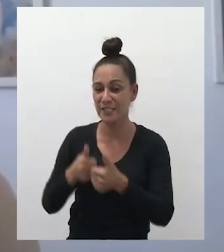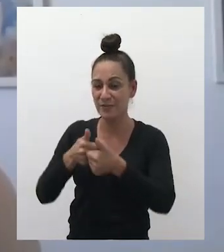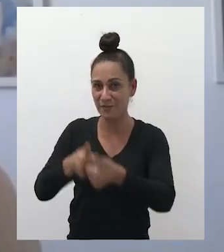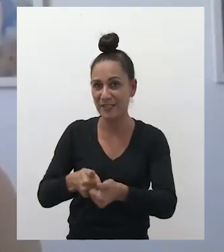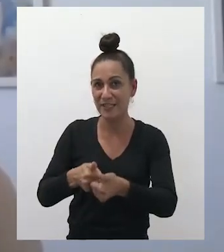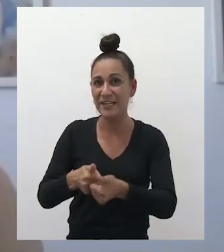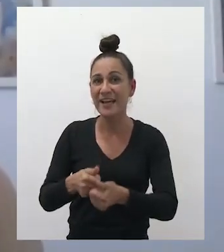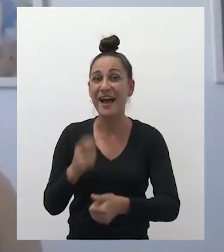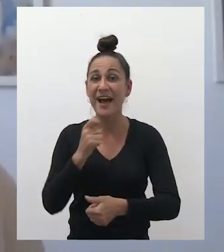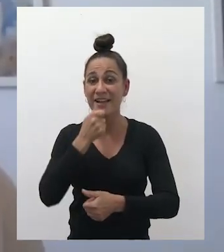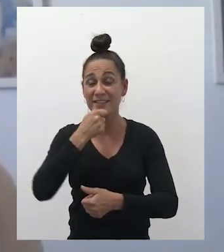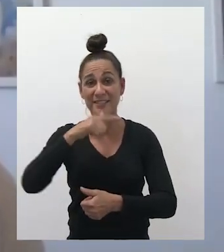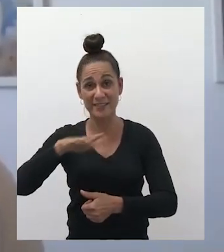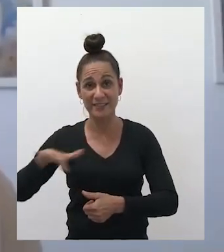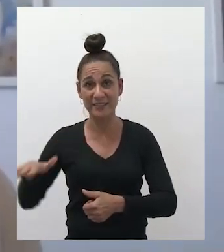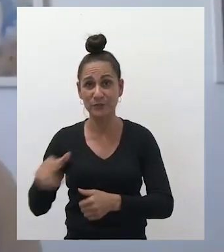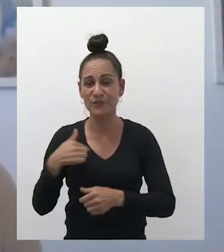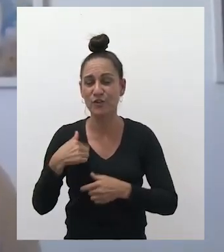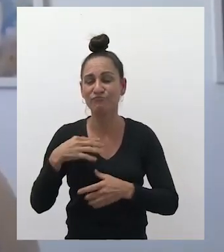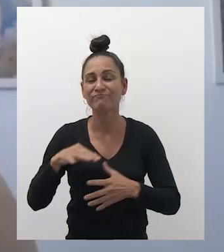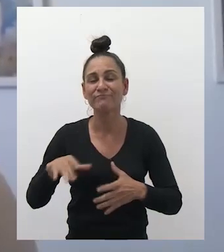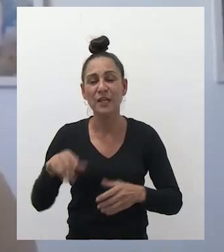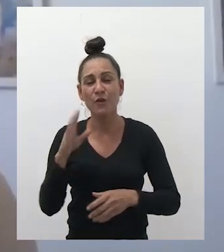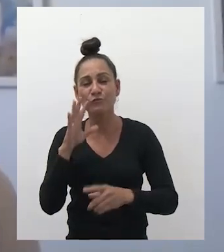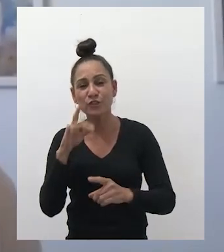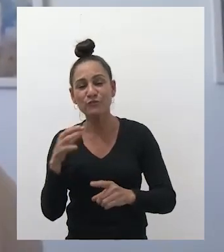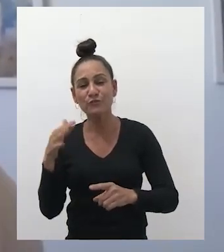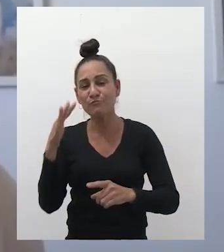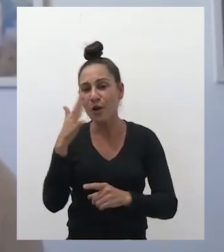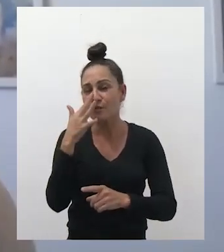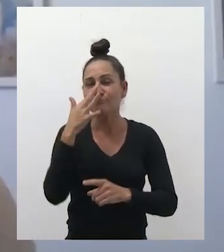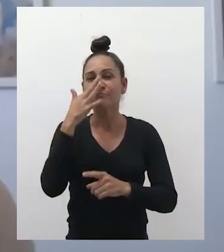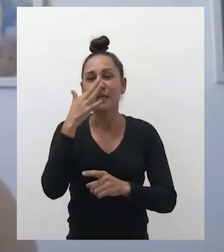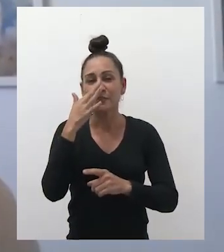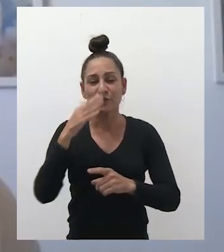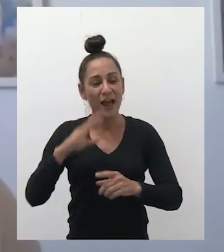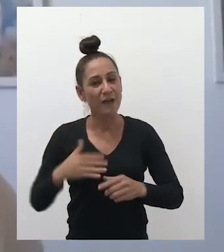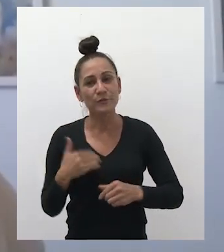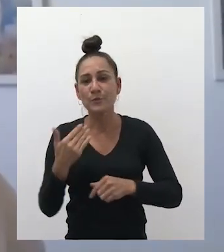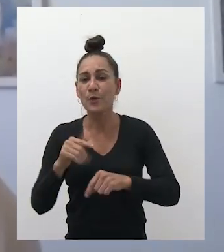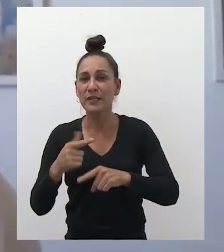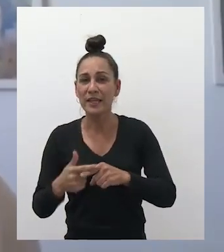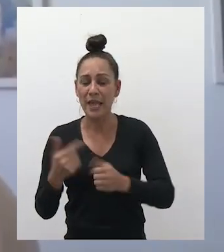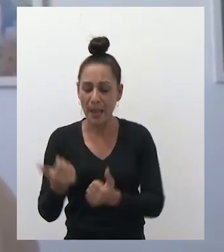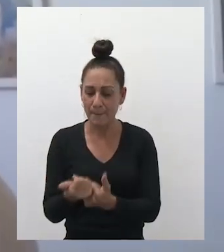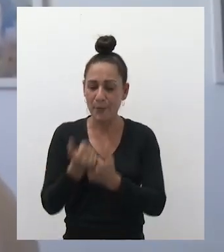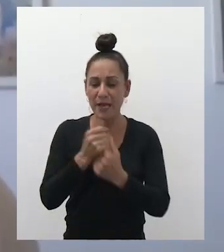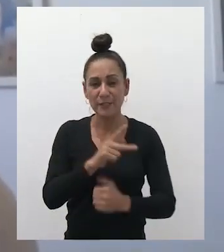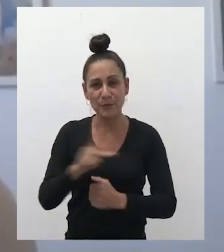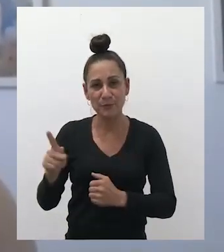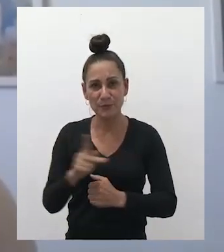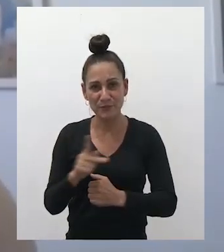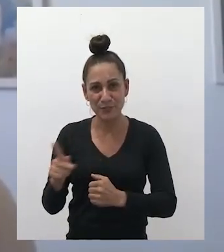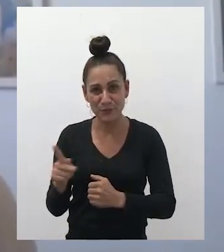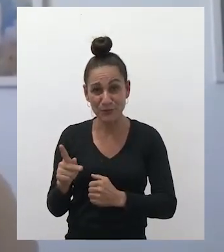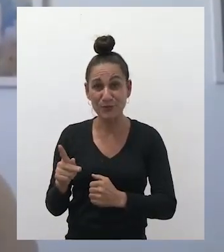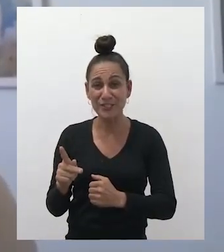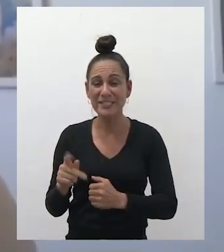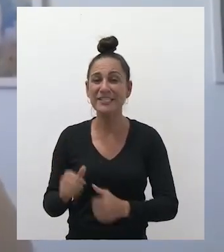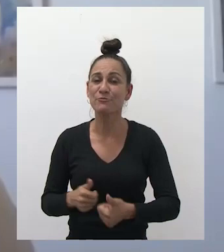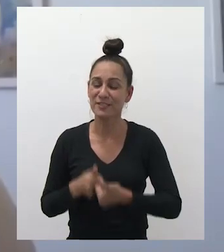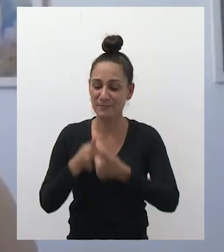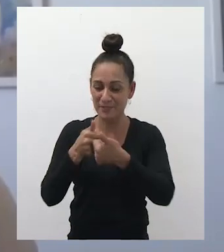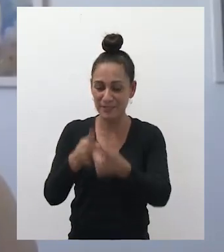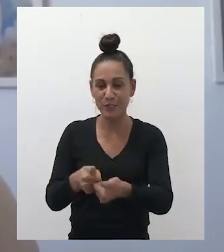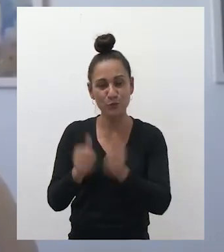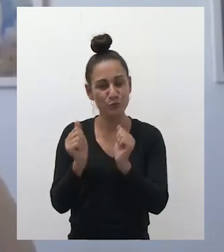enfim, e eu fui muito inspirada a vida inteira, muito apoiada pelos meus professores, que estão no meu coração e sempre seguirão